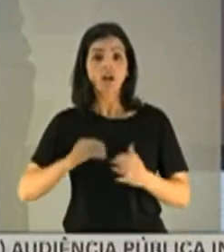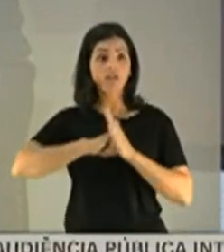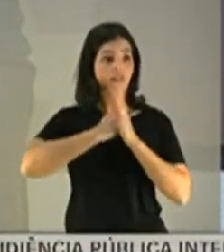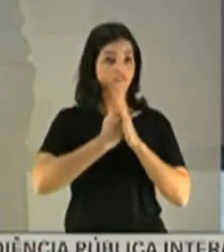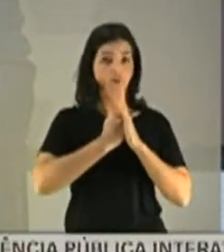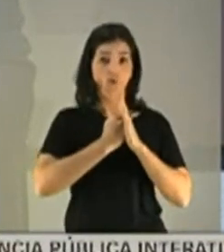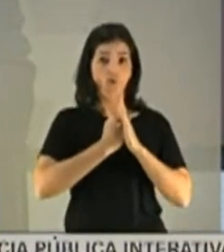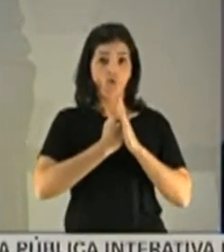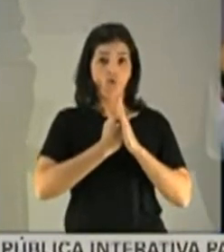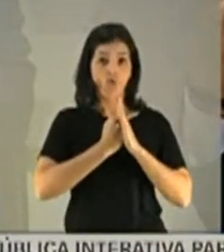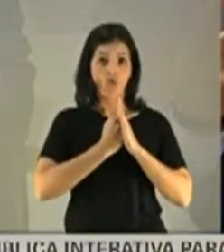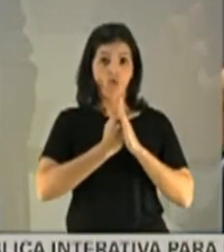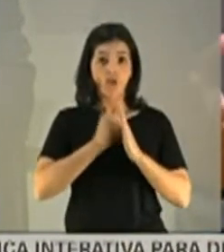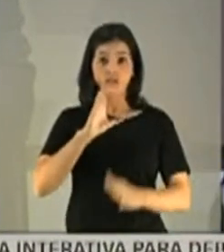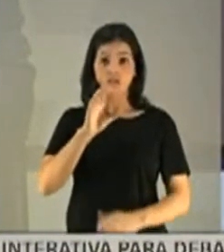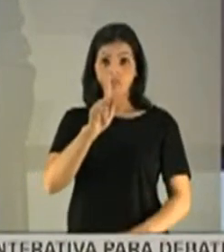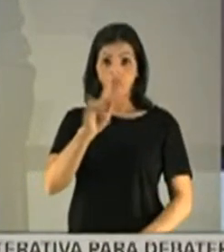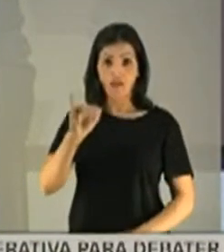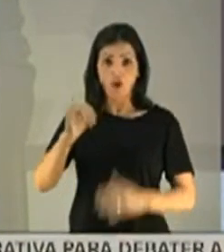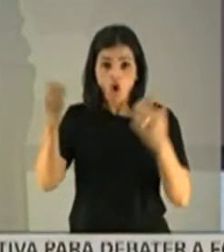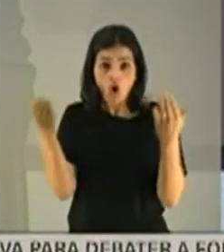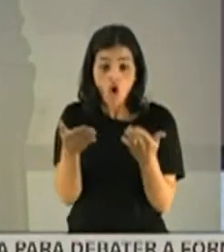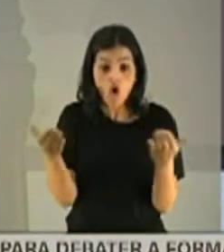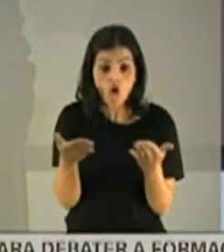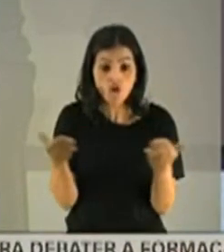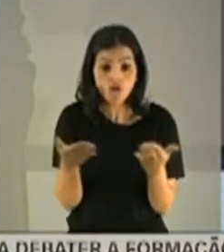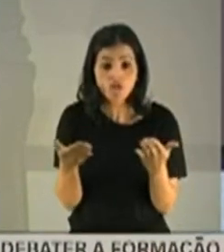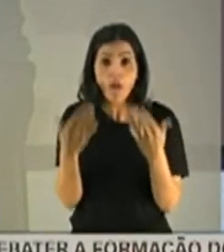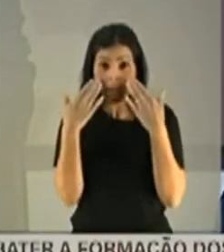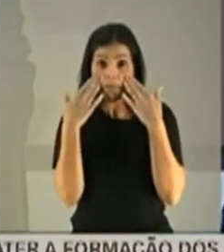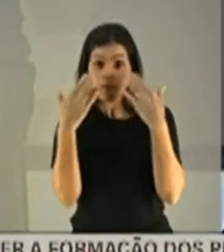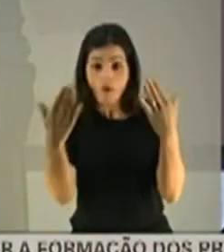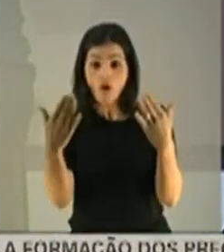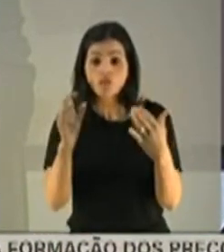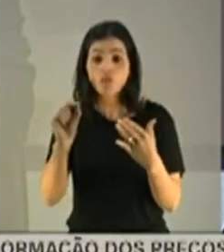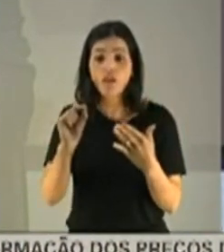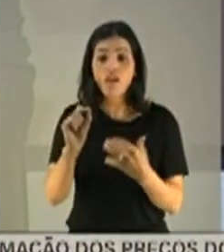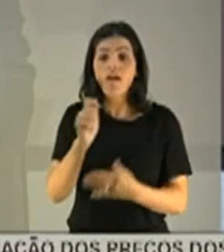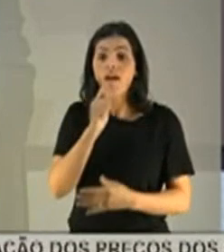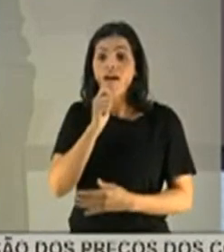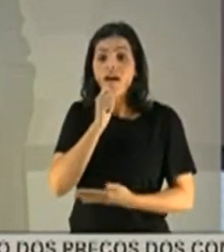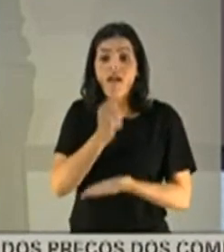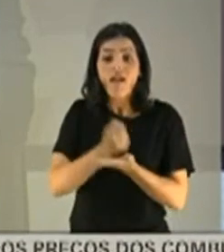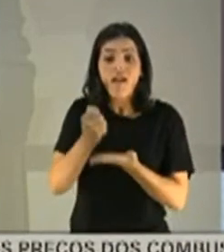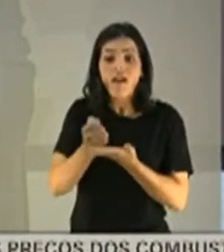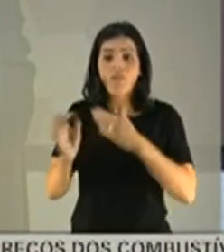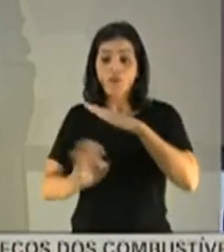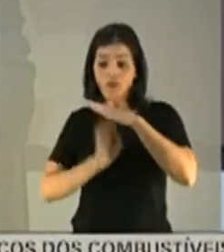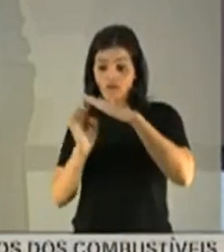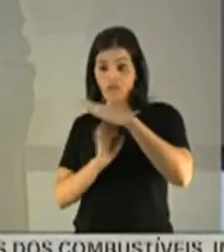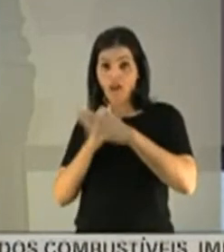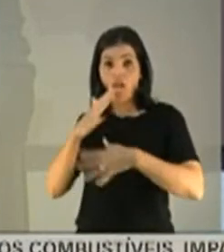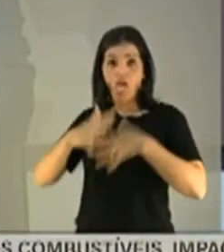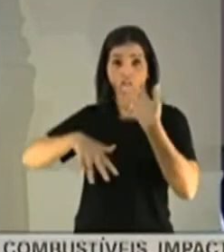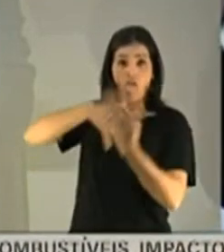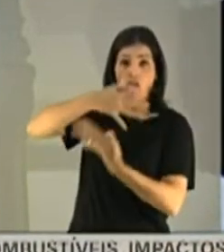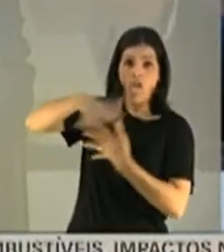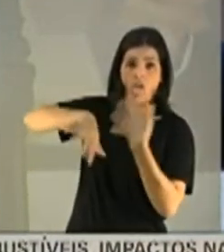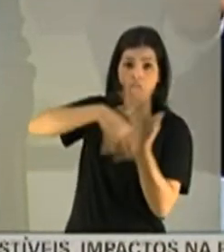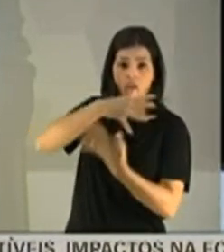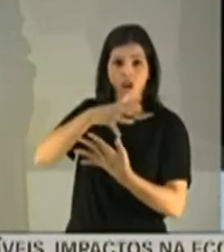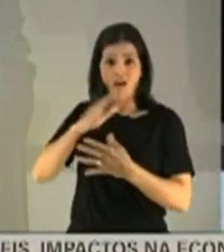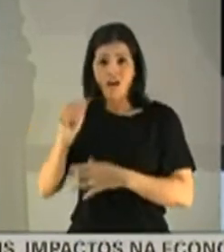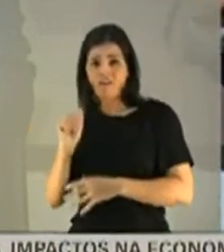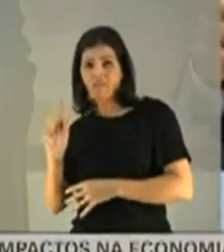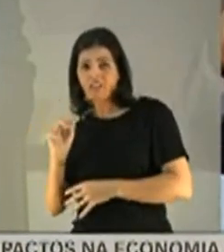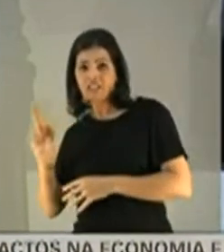travado. Essa CPI, o dia de hoje, que me mostra que só não saiu porque a empresa está tão embolada, com problema na